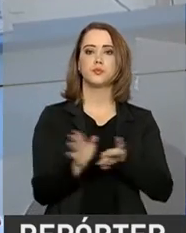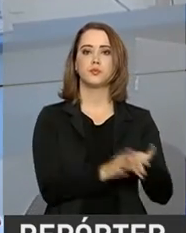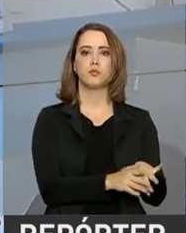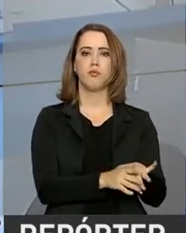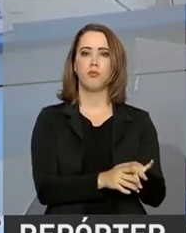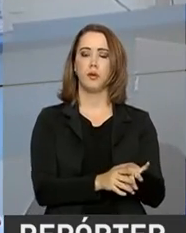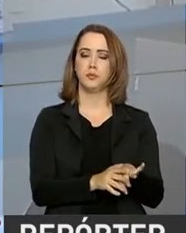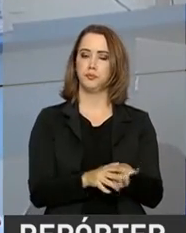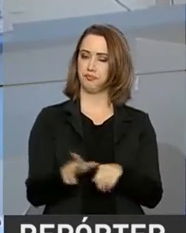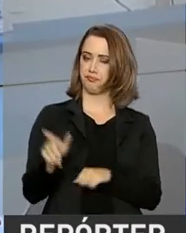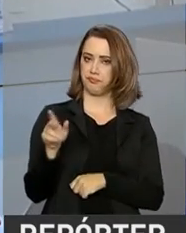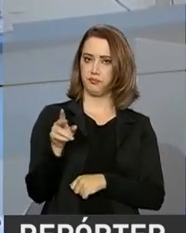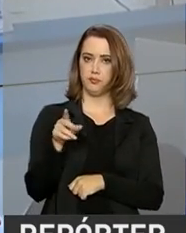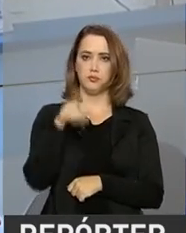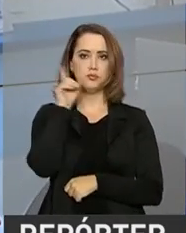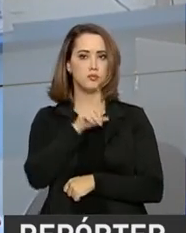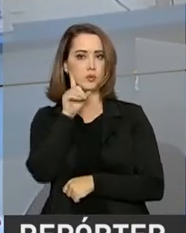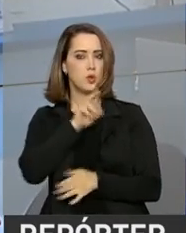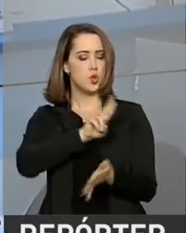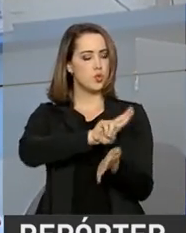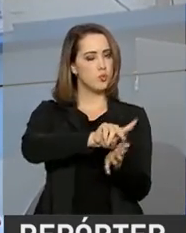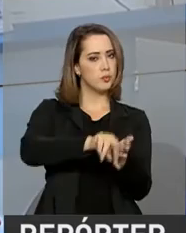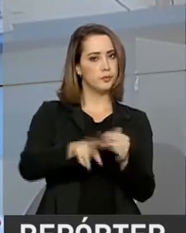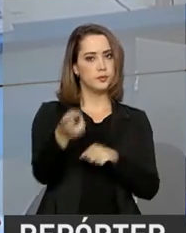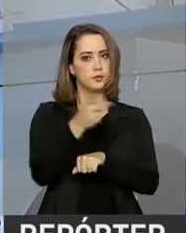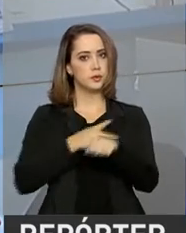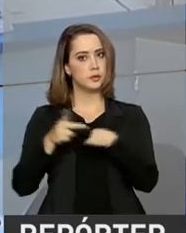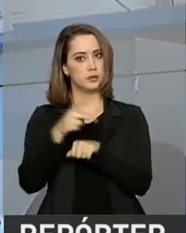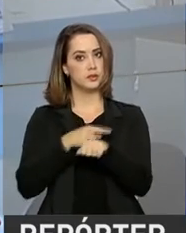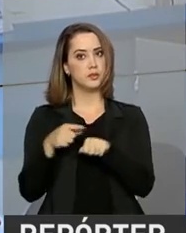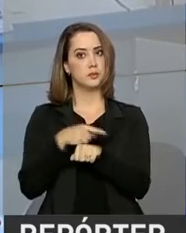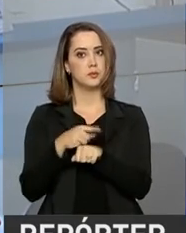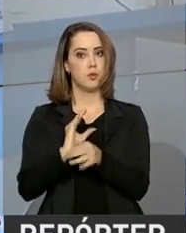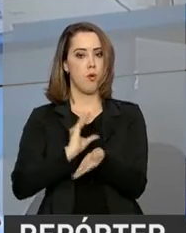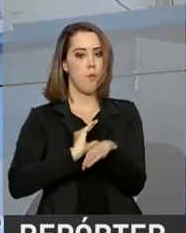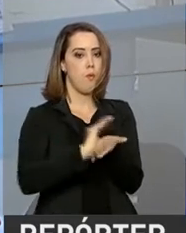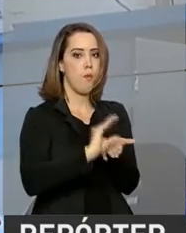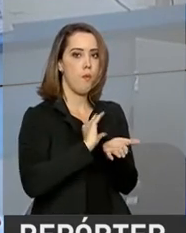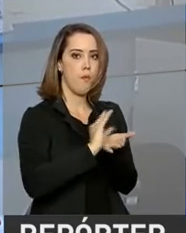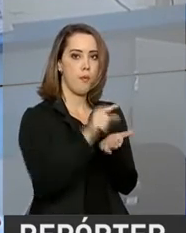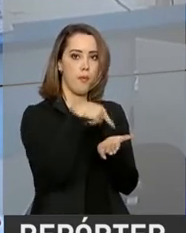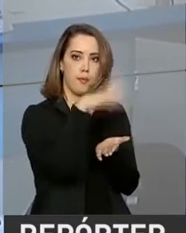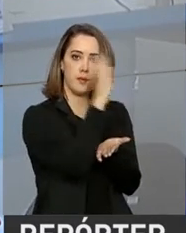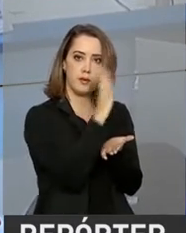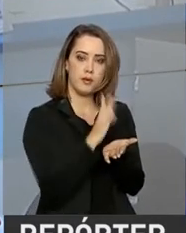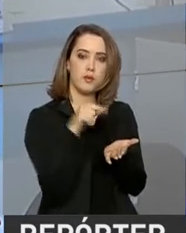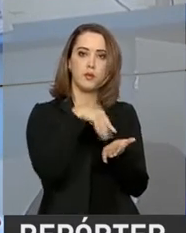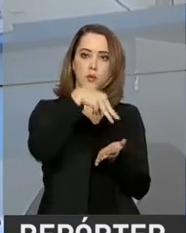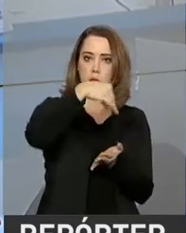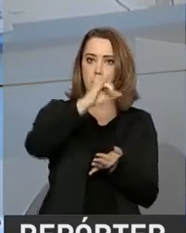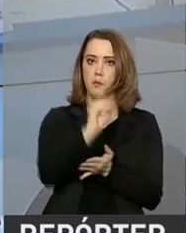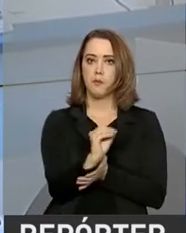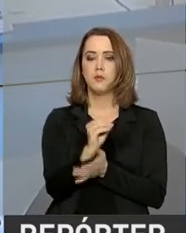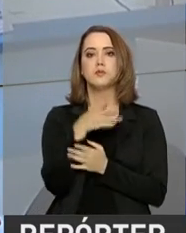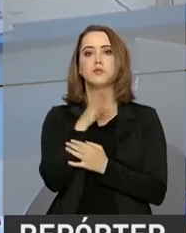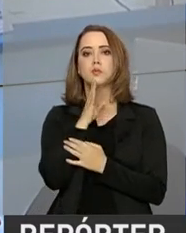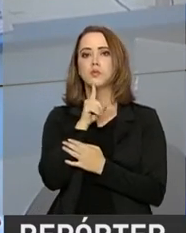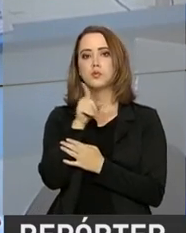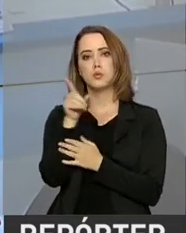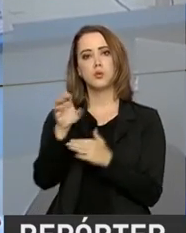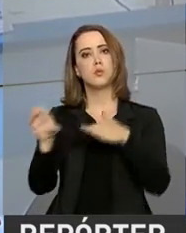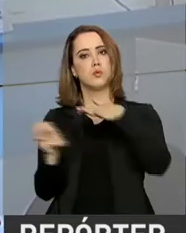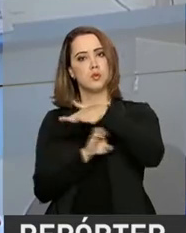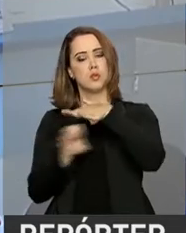baixos luxemburgo e espanha foram os que mais investiram aqui no brasil no mês de maio vamos conhecer o exemplo de uma empresa